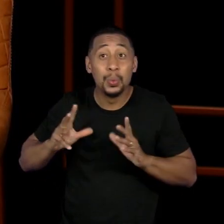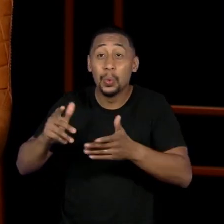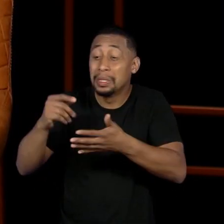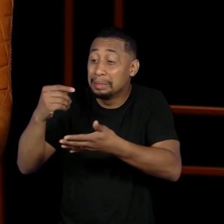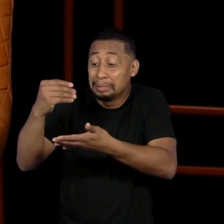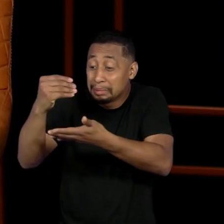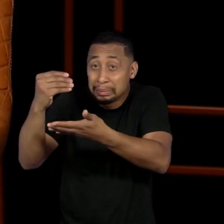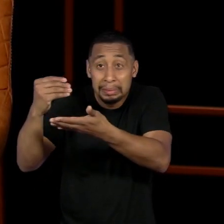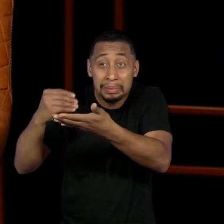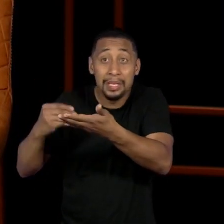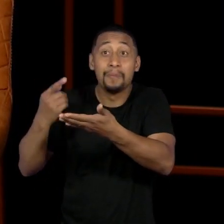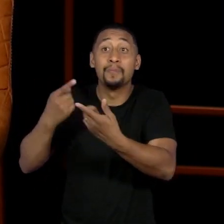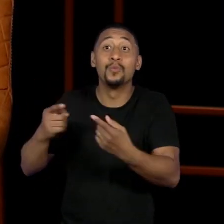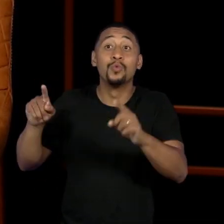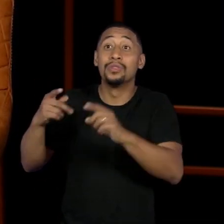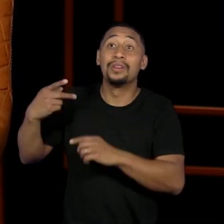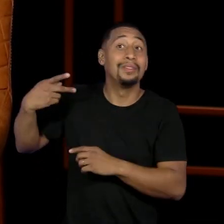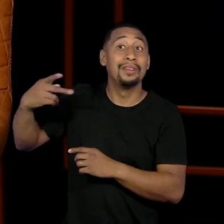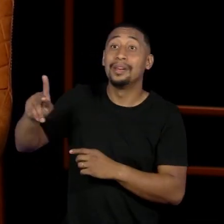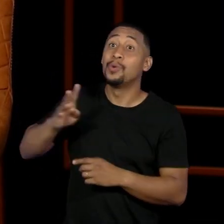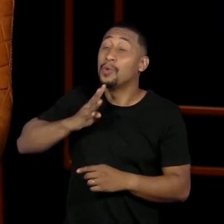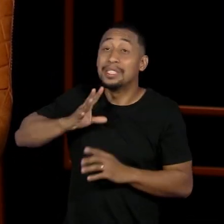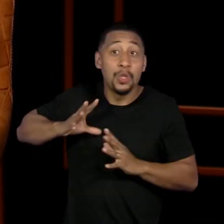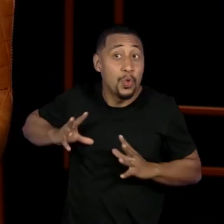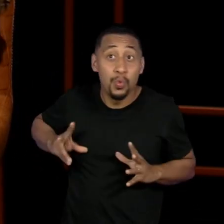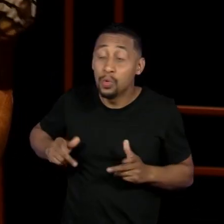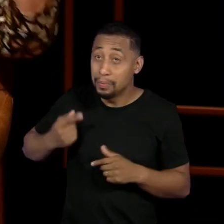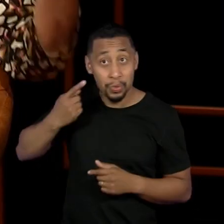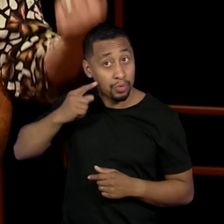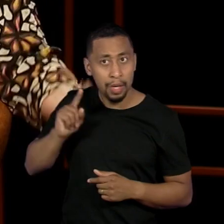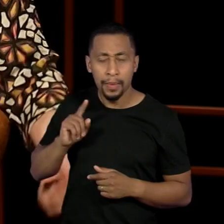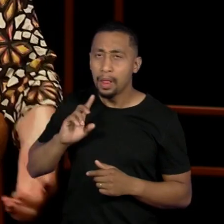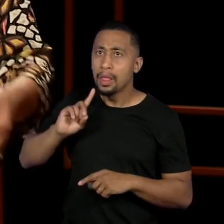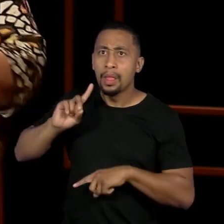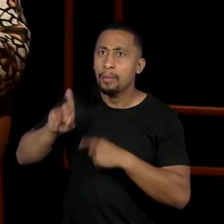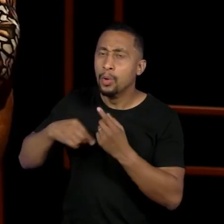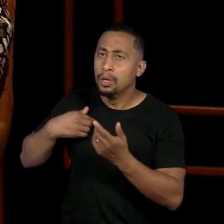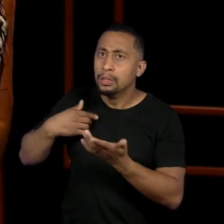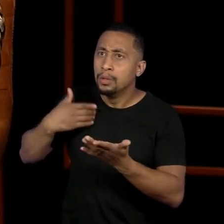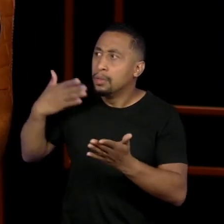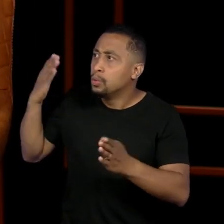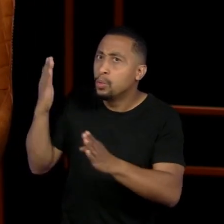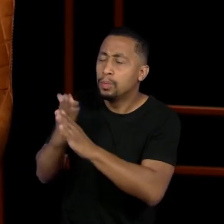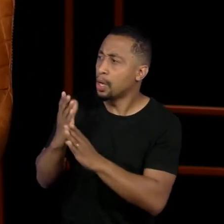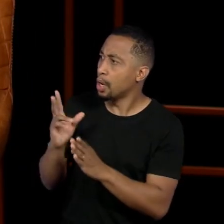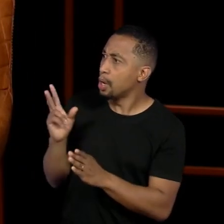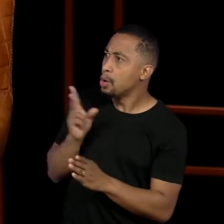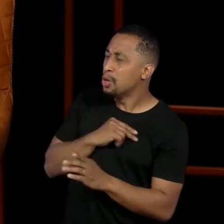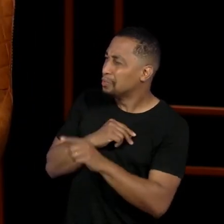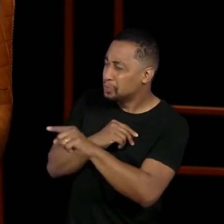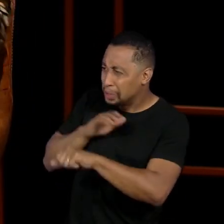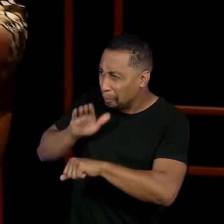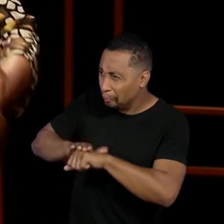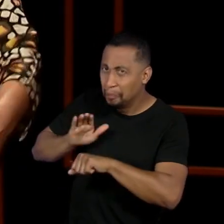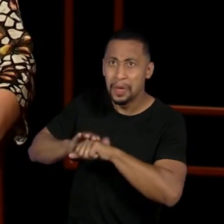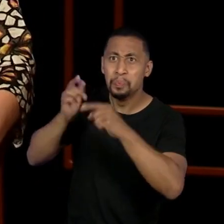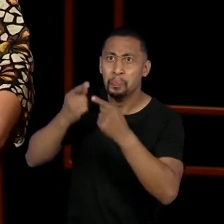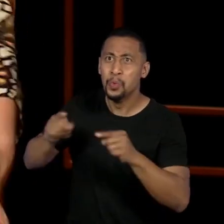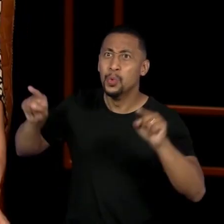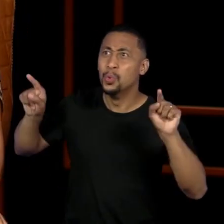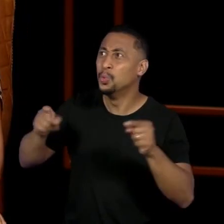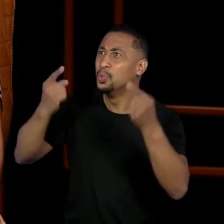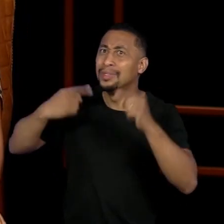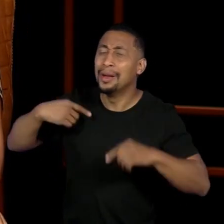percebi que aquele ali era o autor de Cais, Fé Cega, Faca Amolada, Nada Será Como Antes, eu entrei